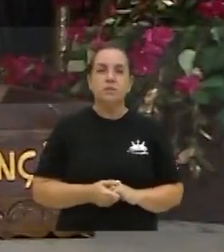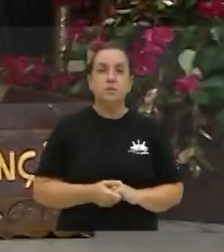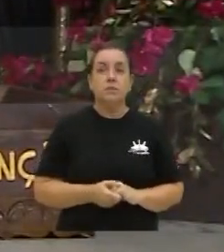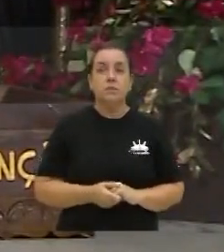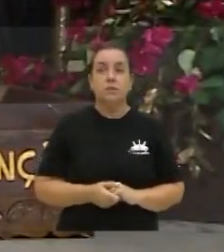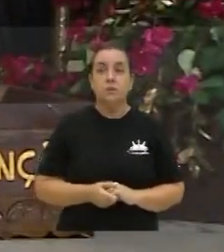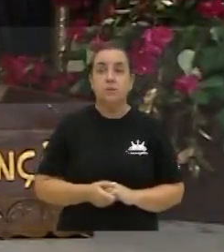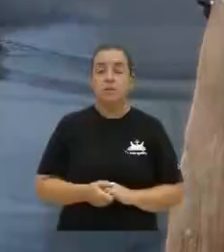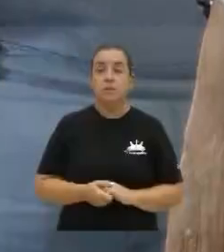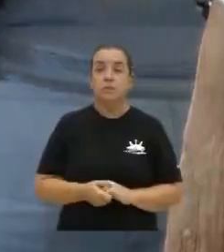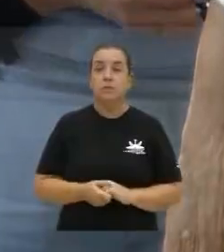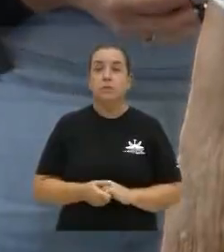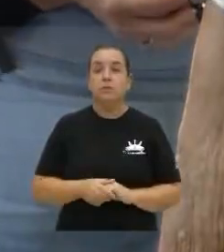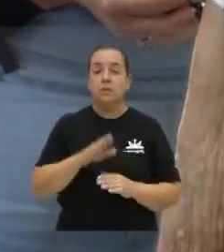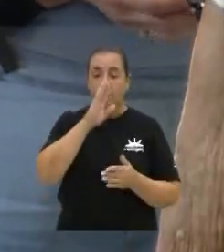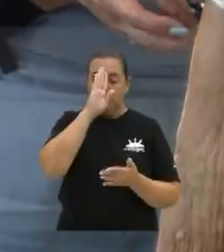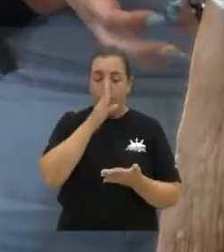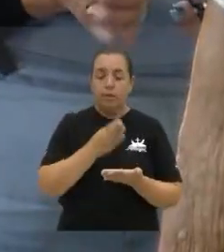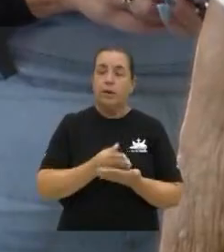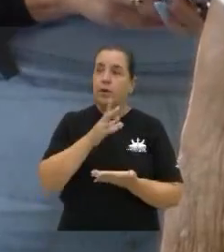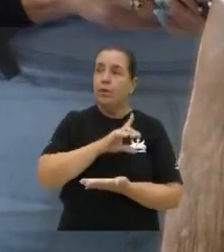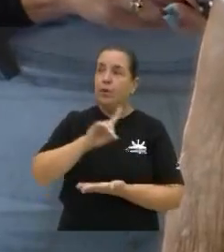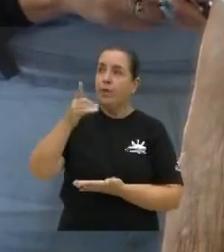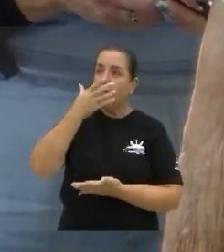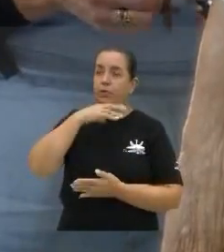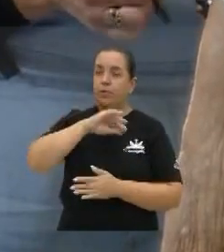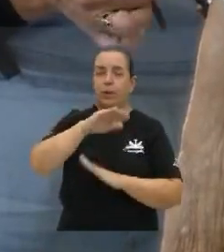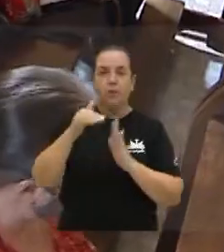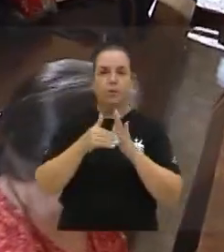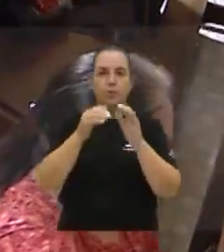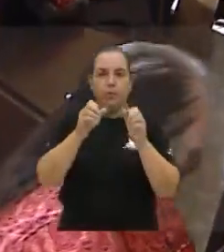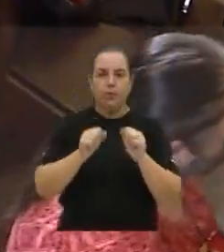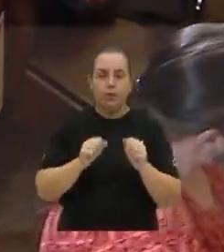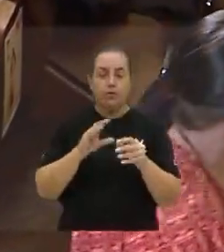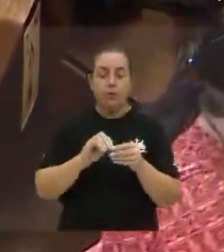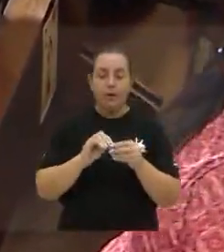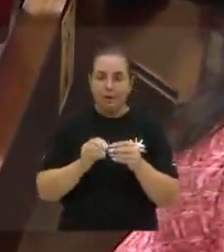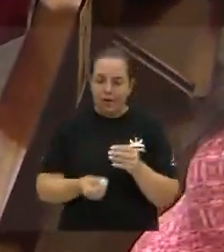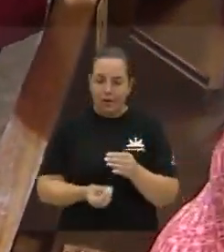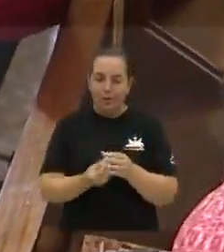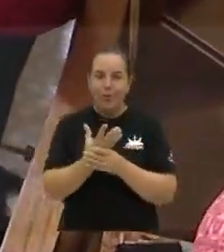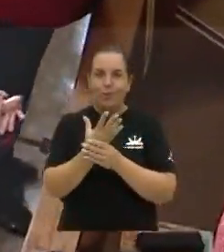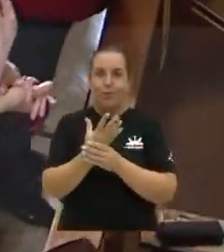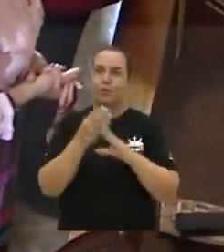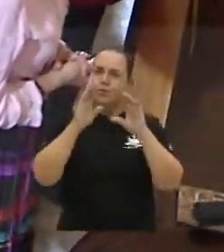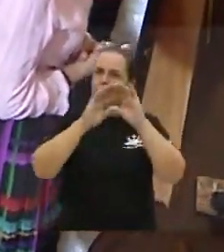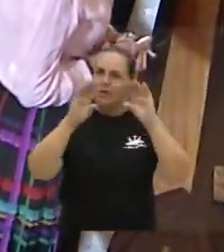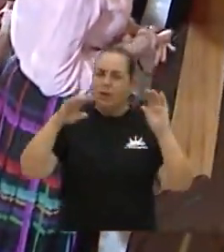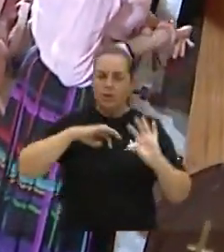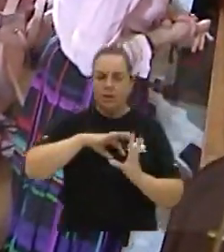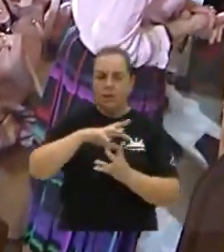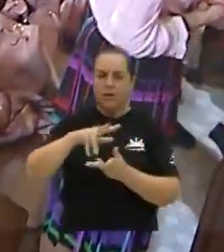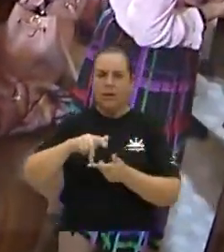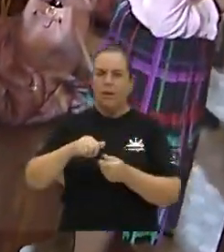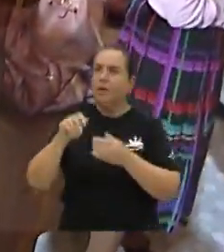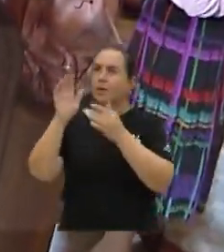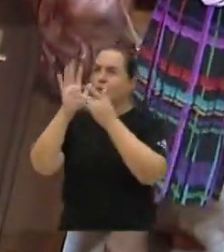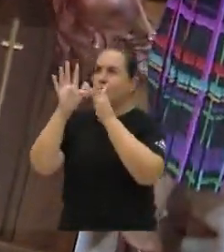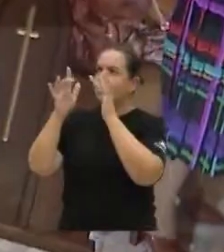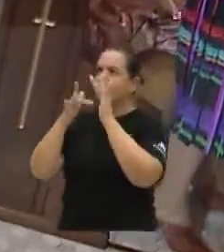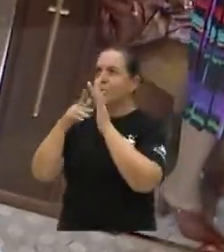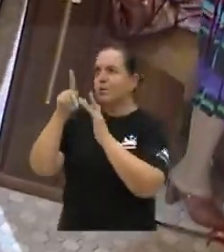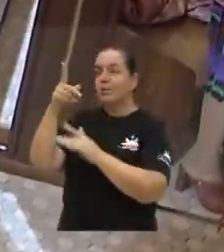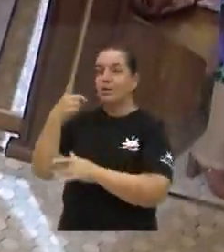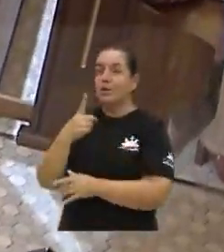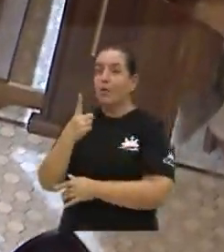vós. Creio em Deus Pai Todo-Poderoso, Criador do céu e da terra, e em